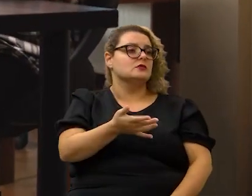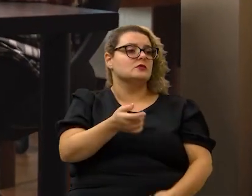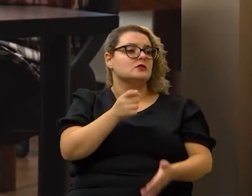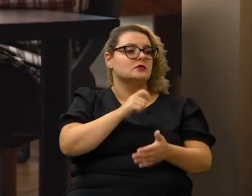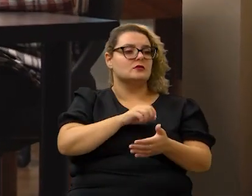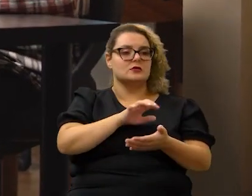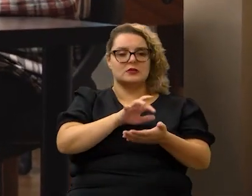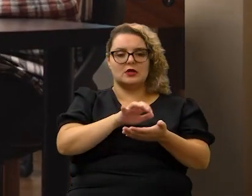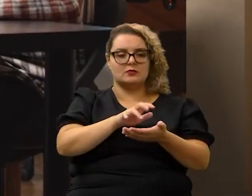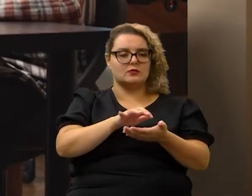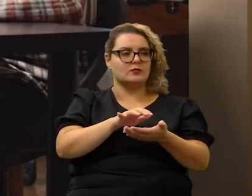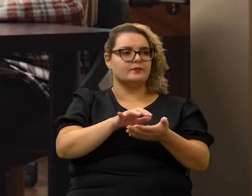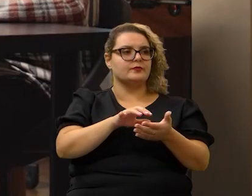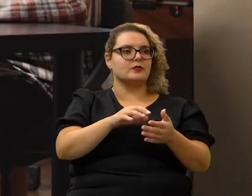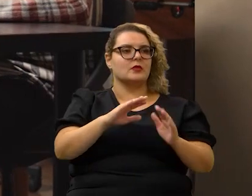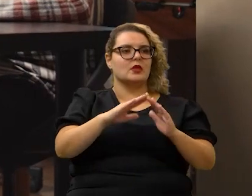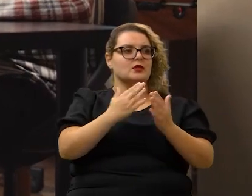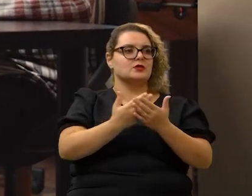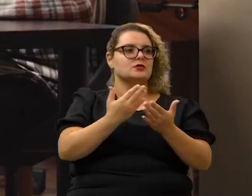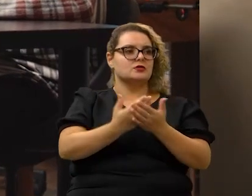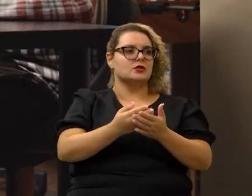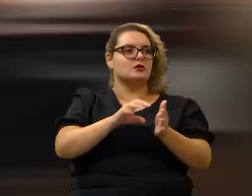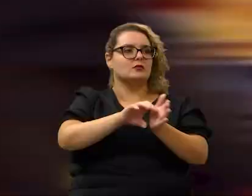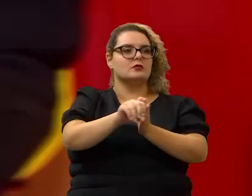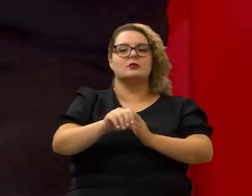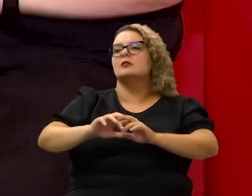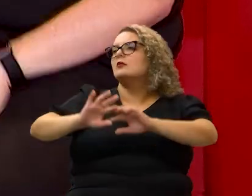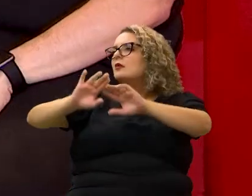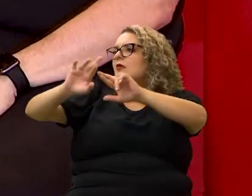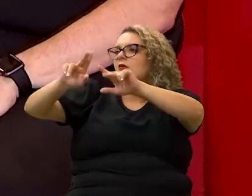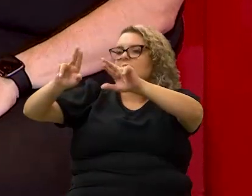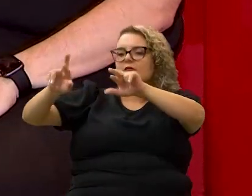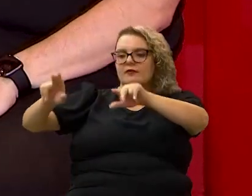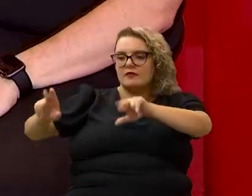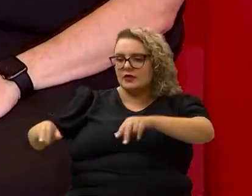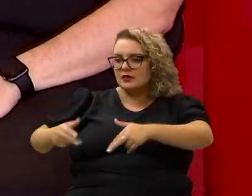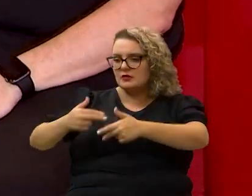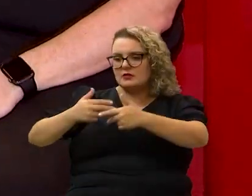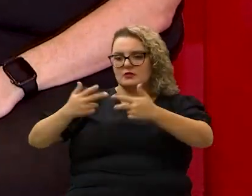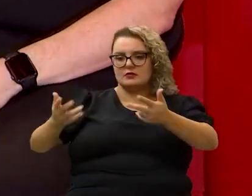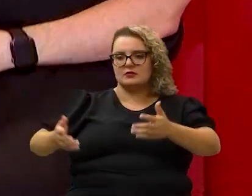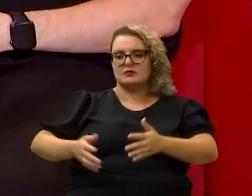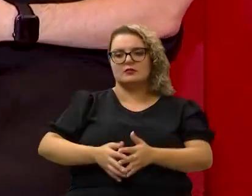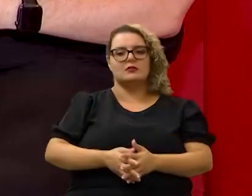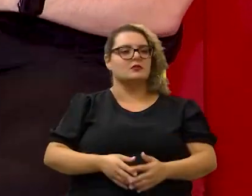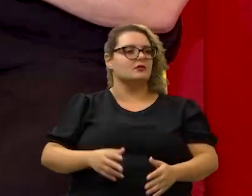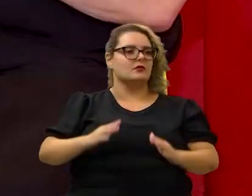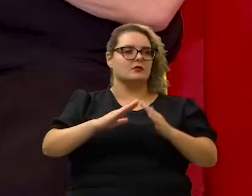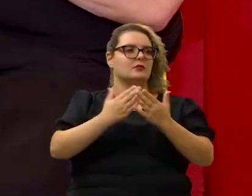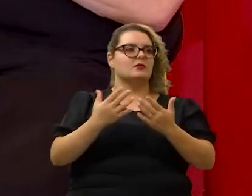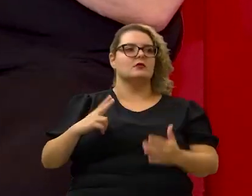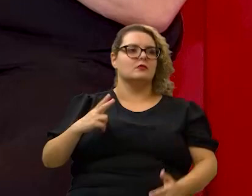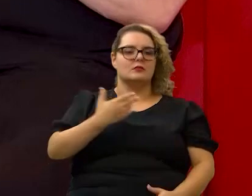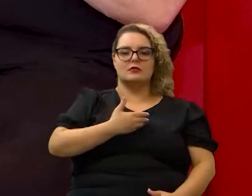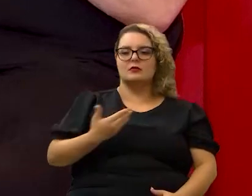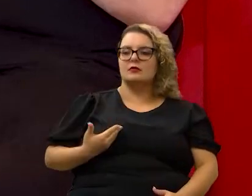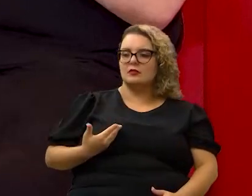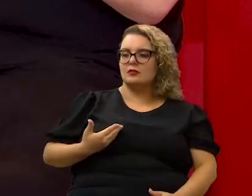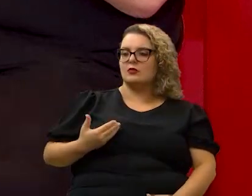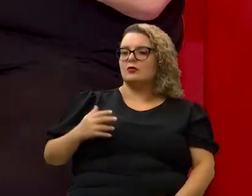você escreve escola no Google. Aí vai aparecer 312 mil coisas. Isso, escola particular, escola